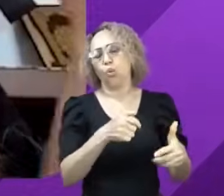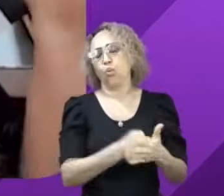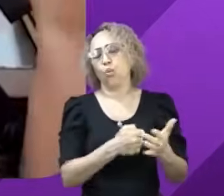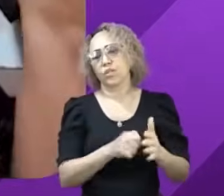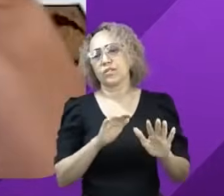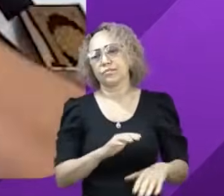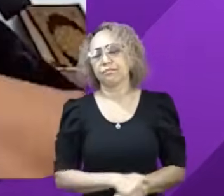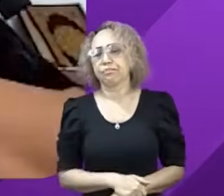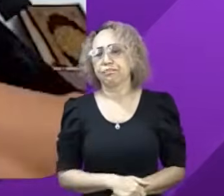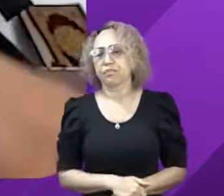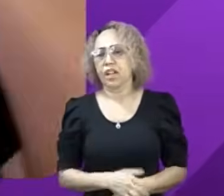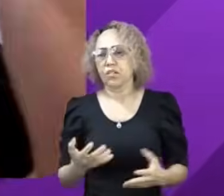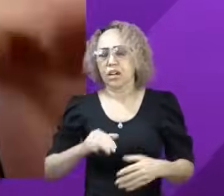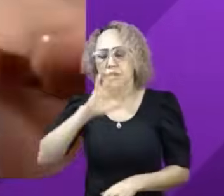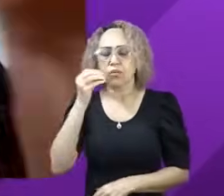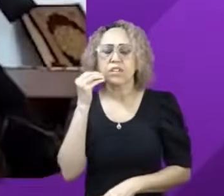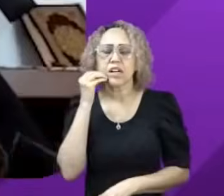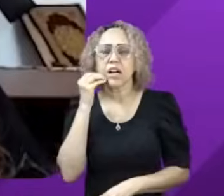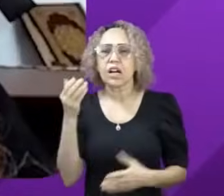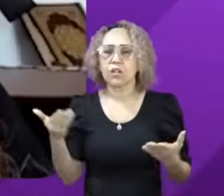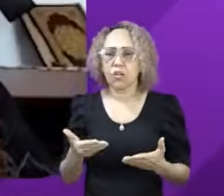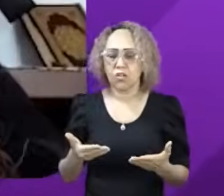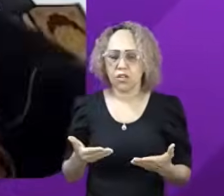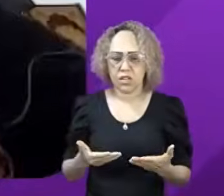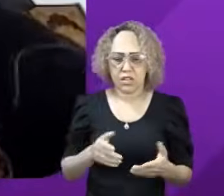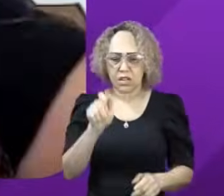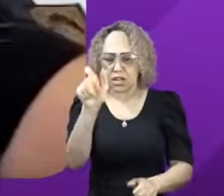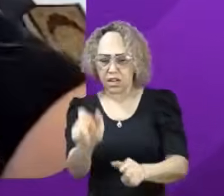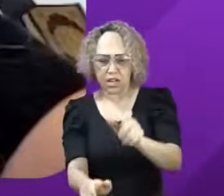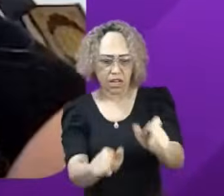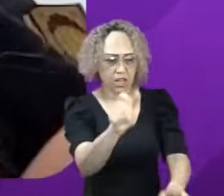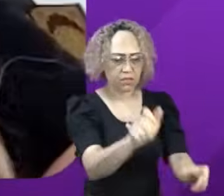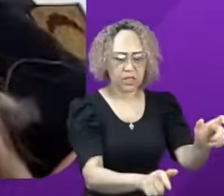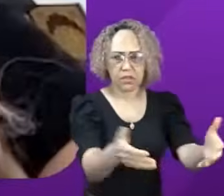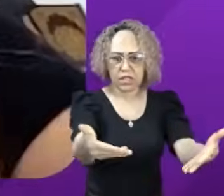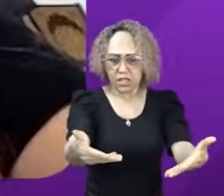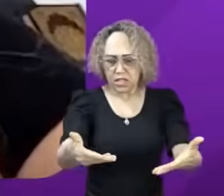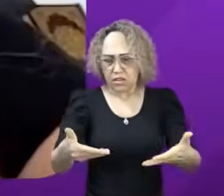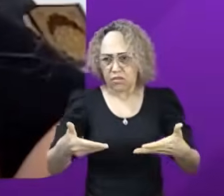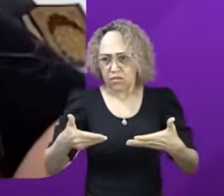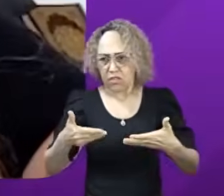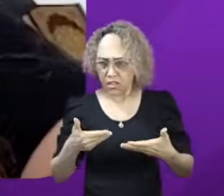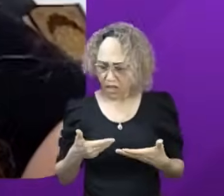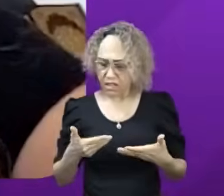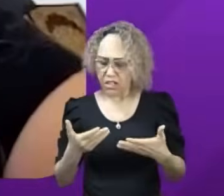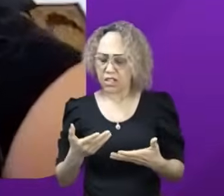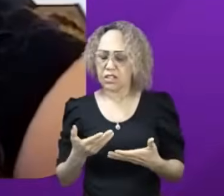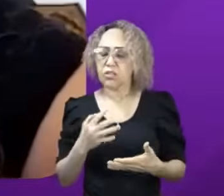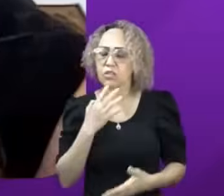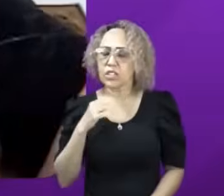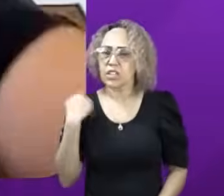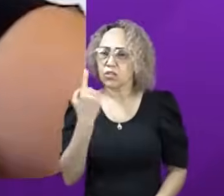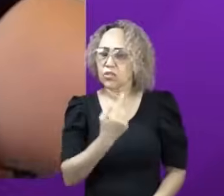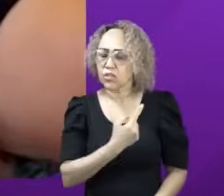quero aproveitar agora, né, convidar as pessoas que querem conhecer, desejam conhecer o nosso trabalho